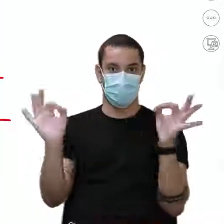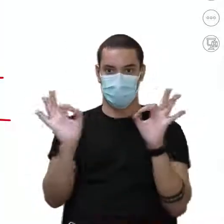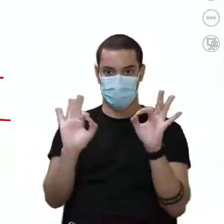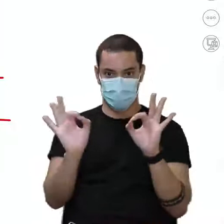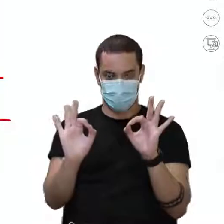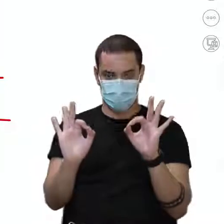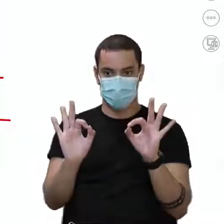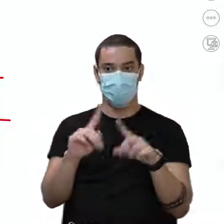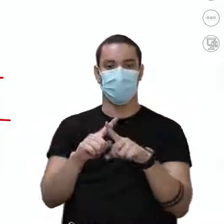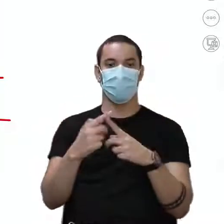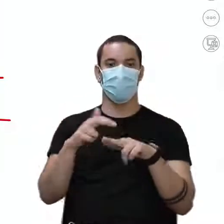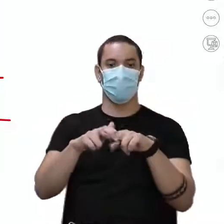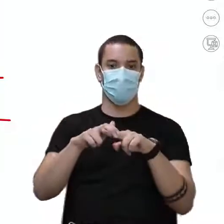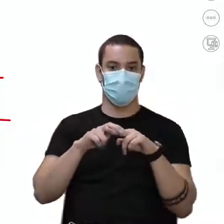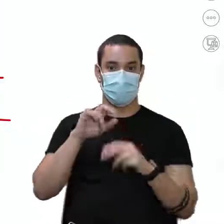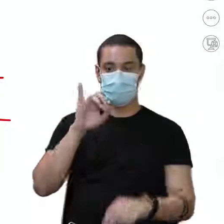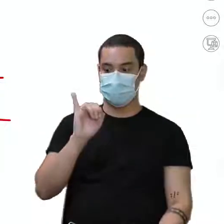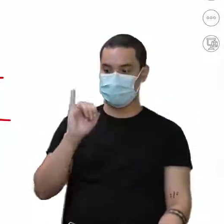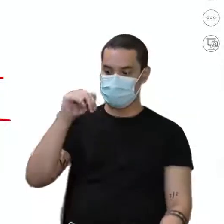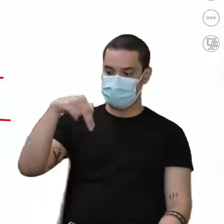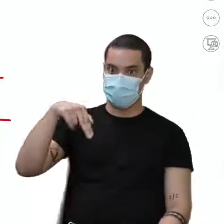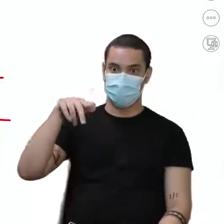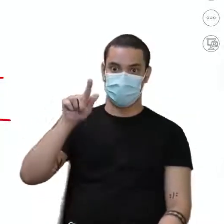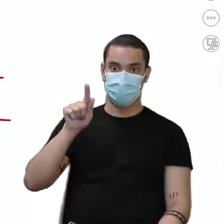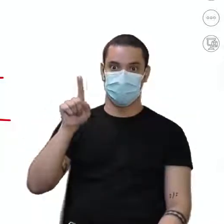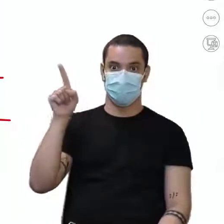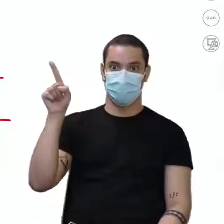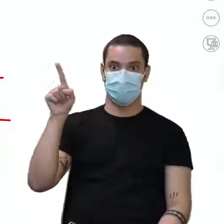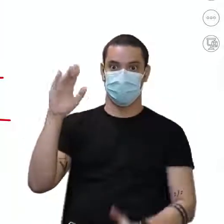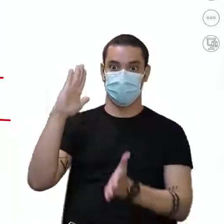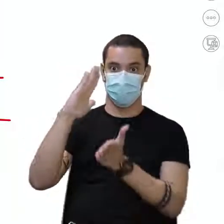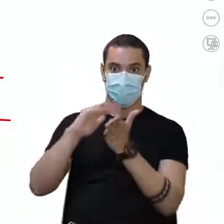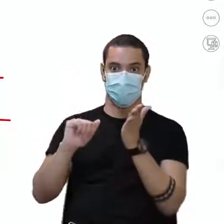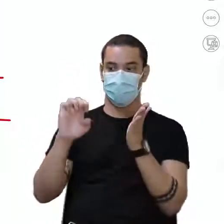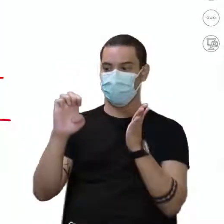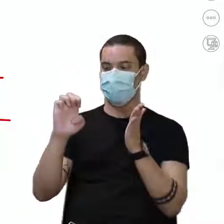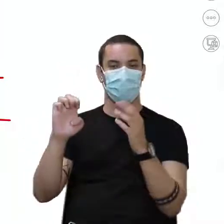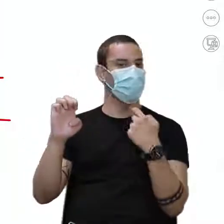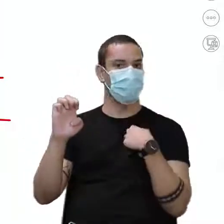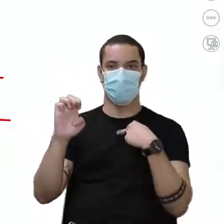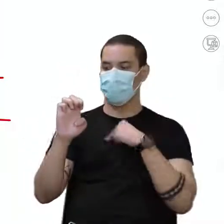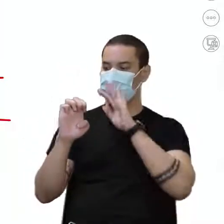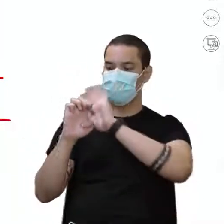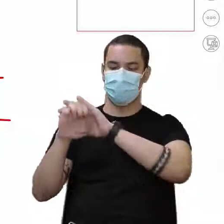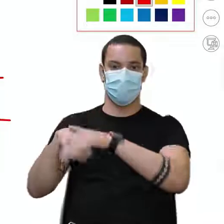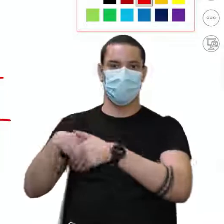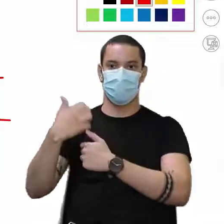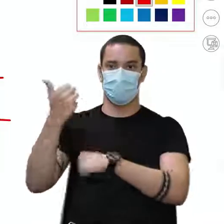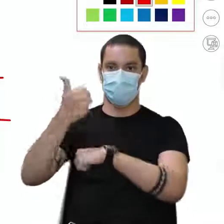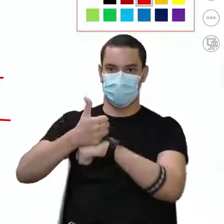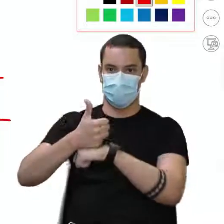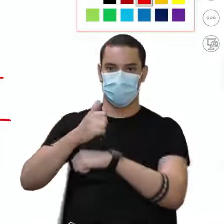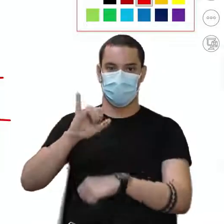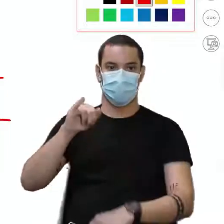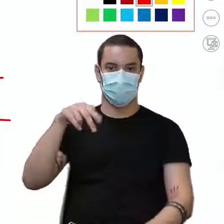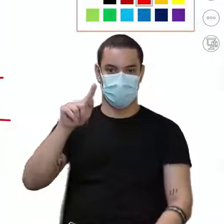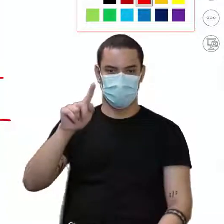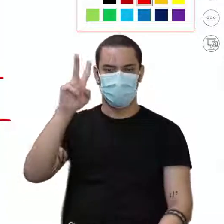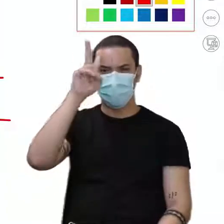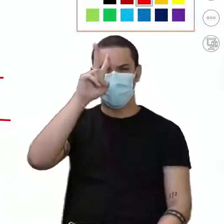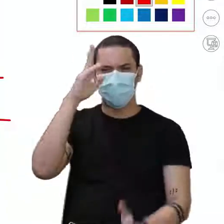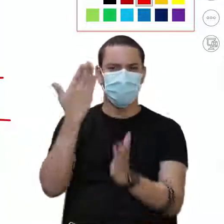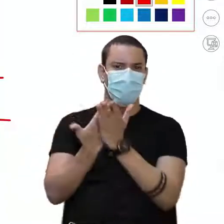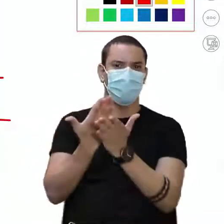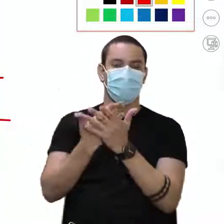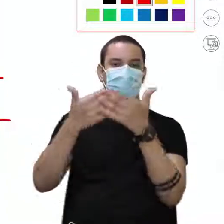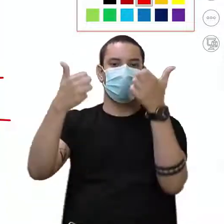o seu ing só parou aí porque você tirou o E. Então, lembra lá aquelas aulas onde a